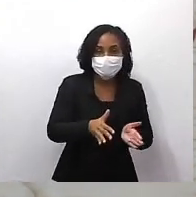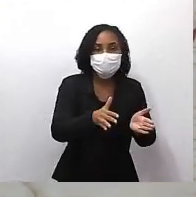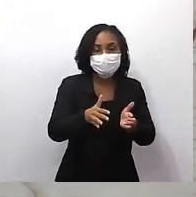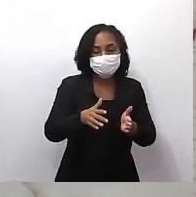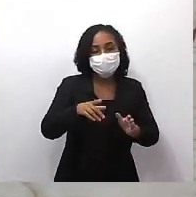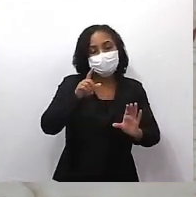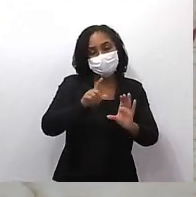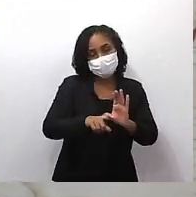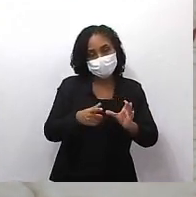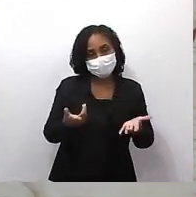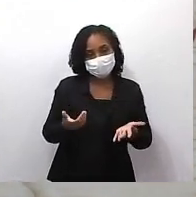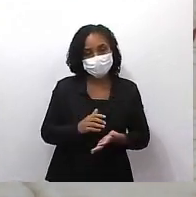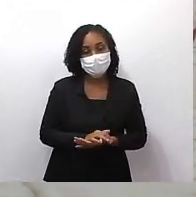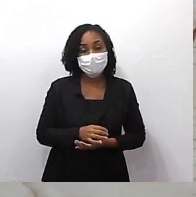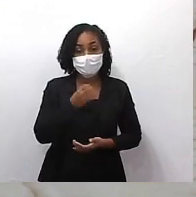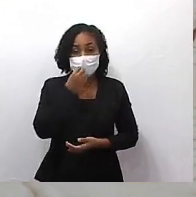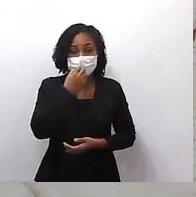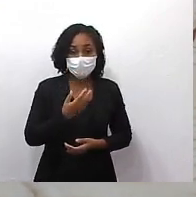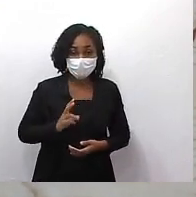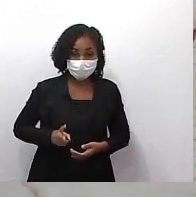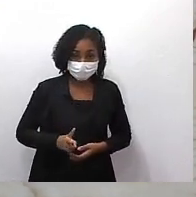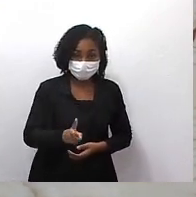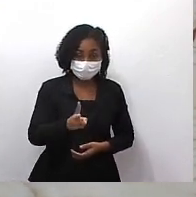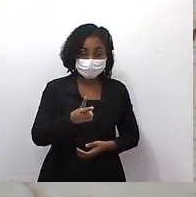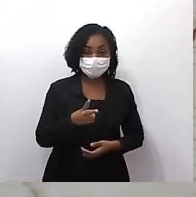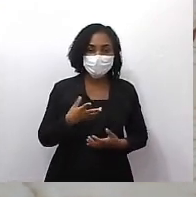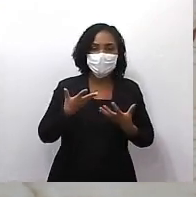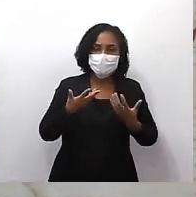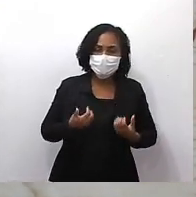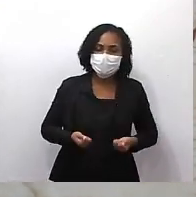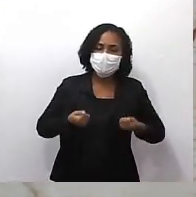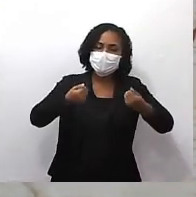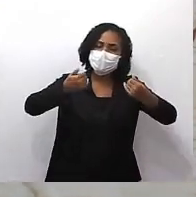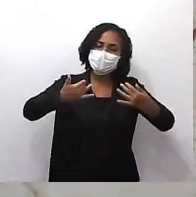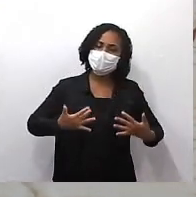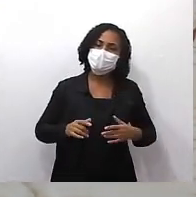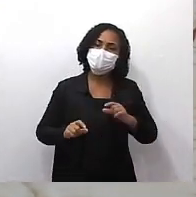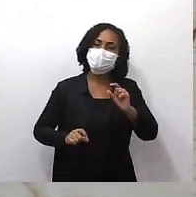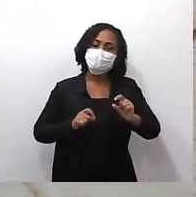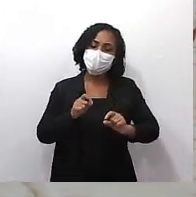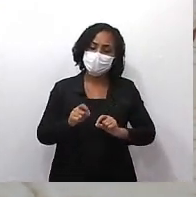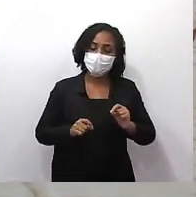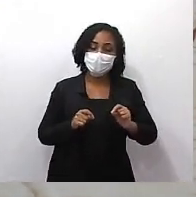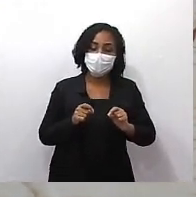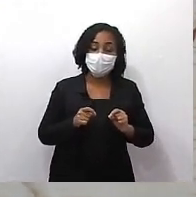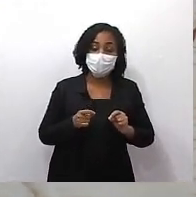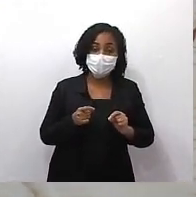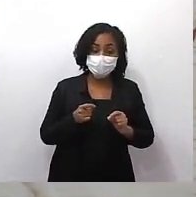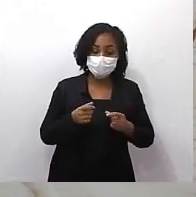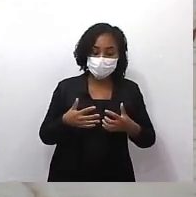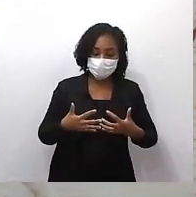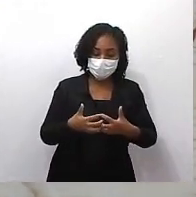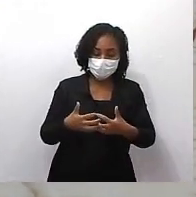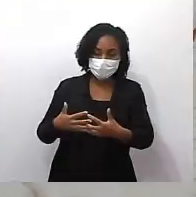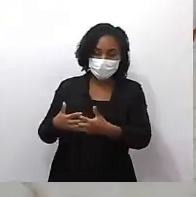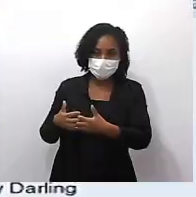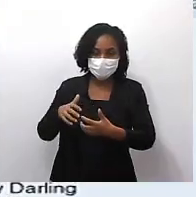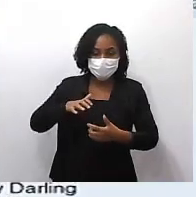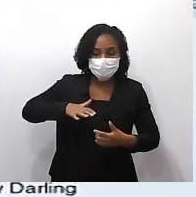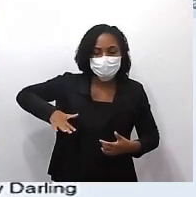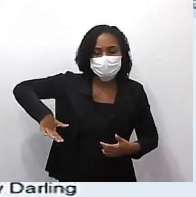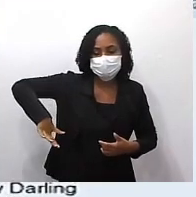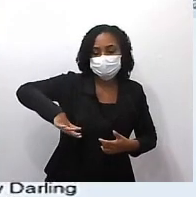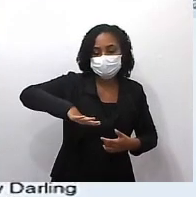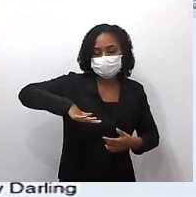gente depende, né? Bom, dando continuidade, vamos falar então agora das bacias hidrográficas em geral, tá?